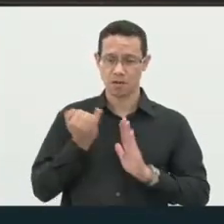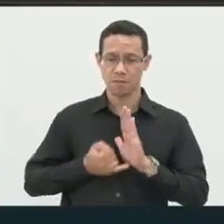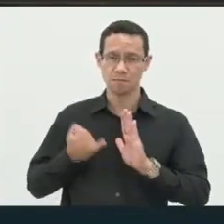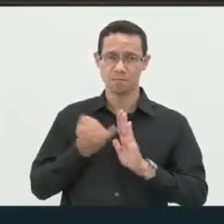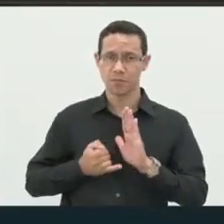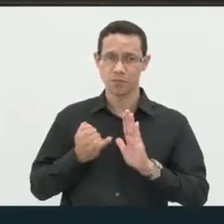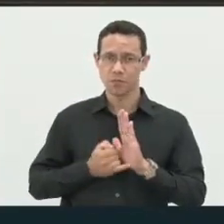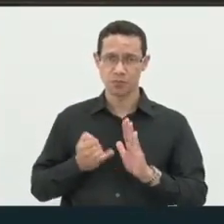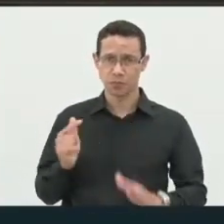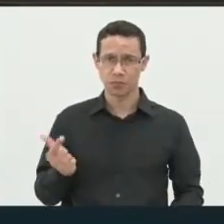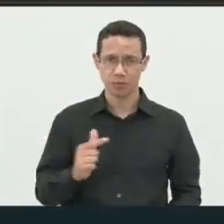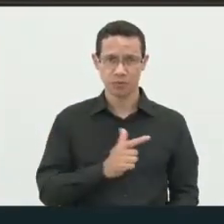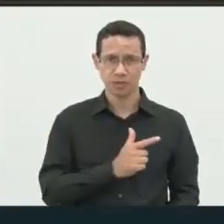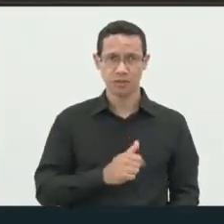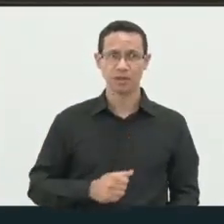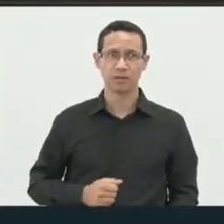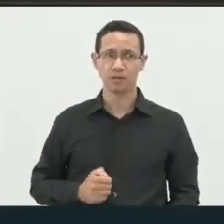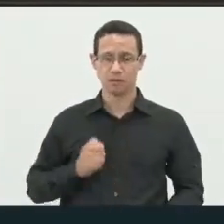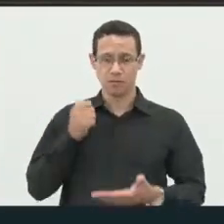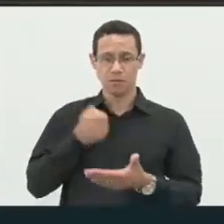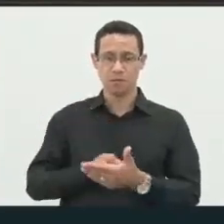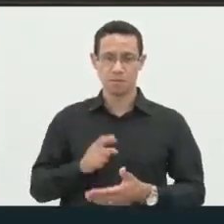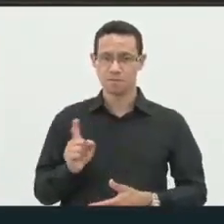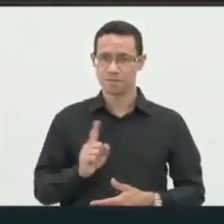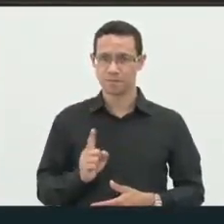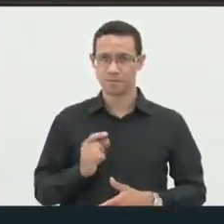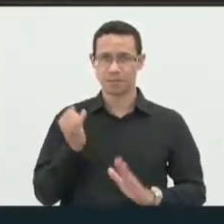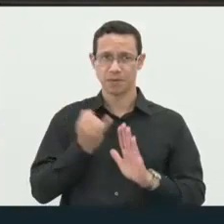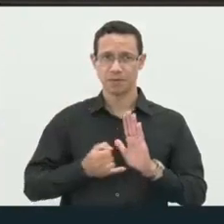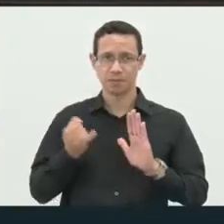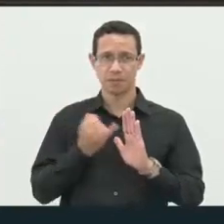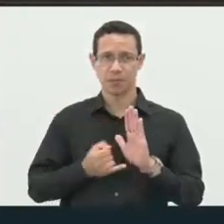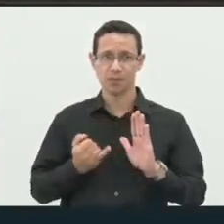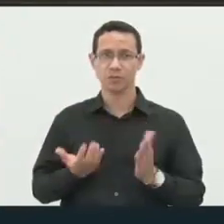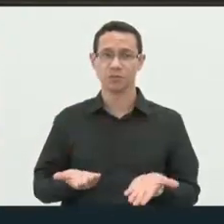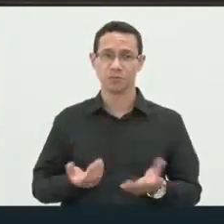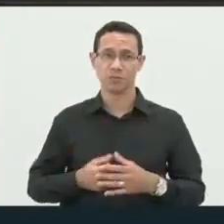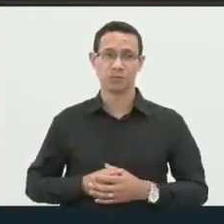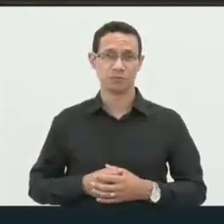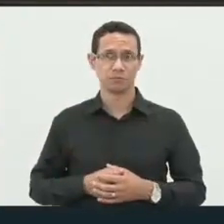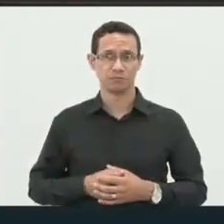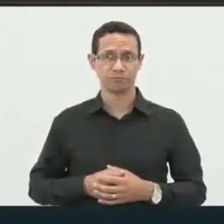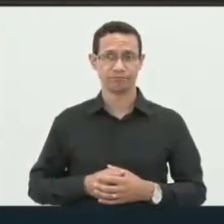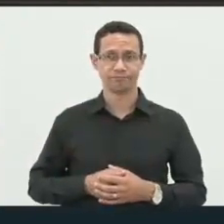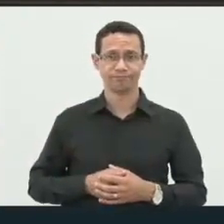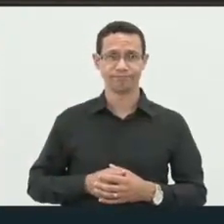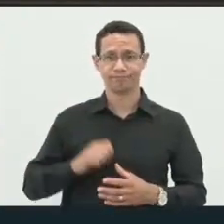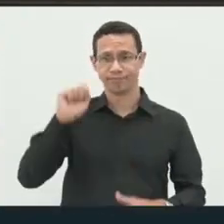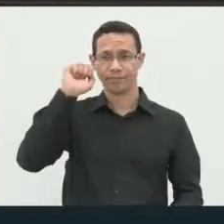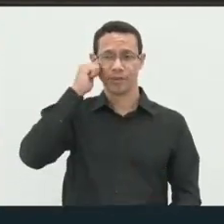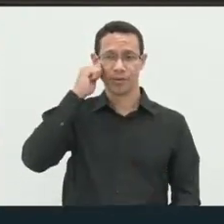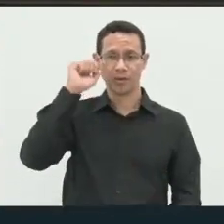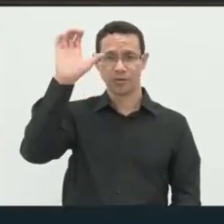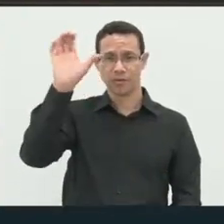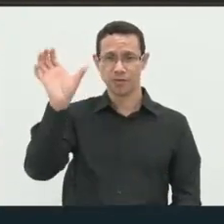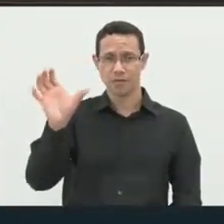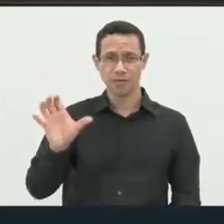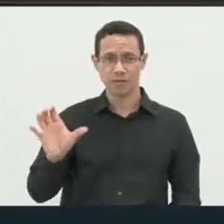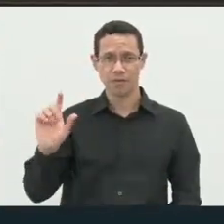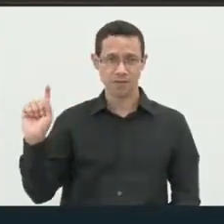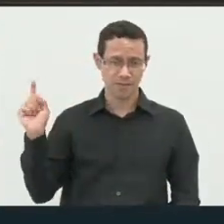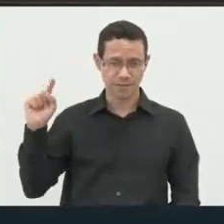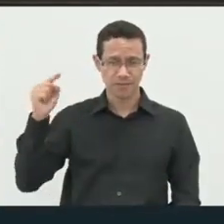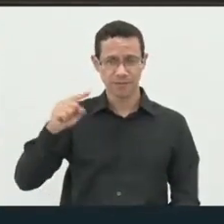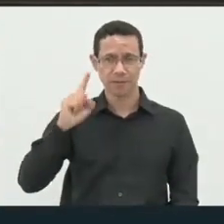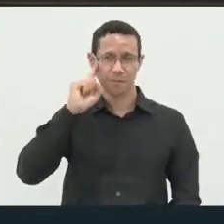cidade não paga imposto na cidade e veio de lá da África cantar de galo aqui na cidade então